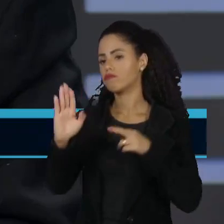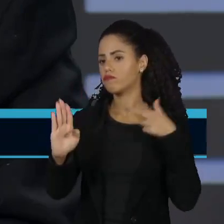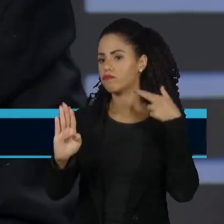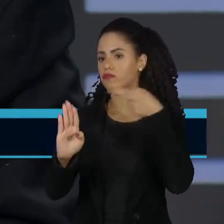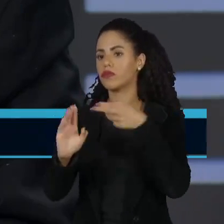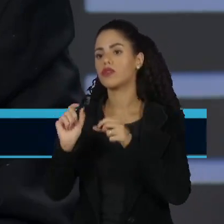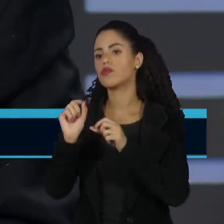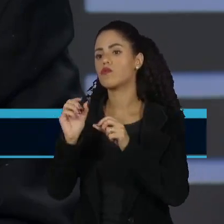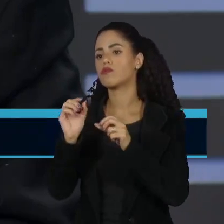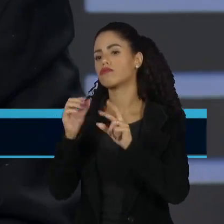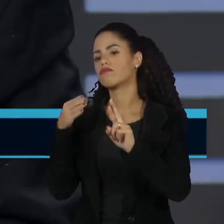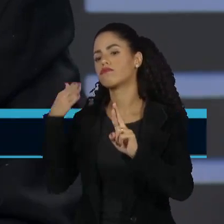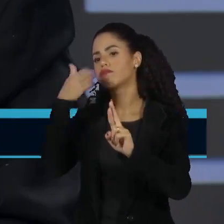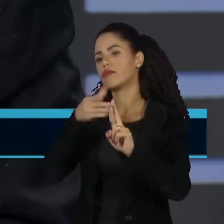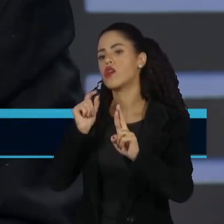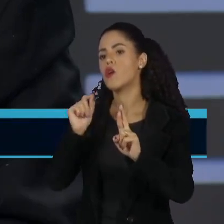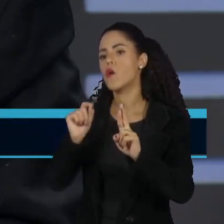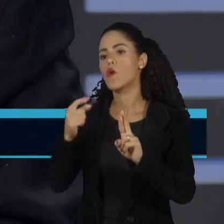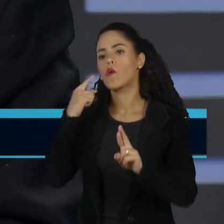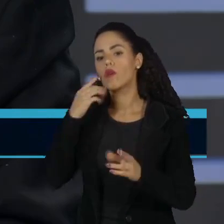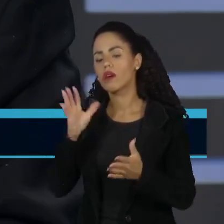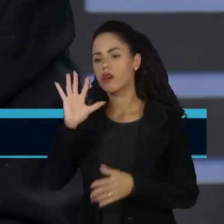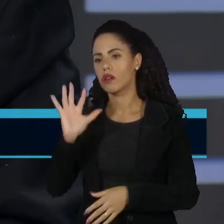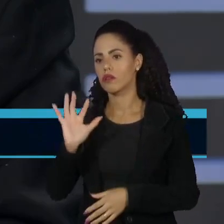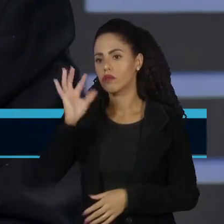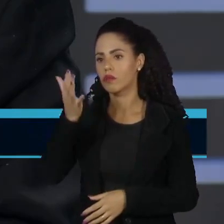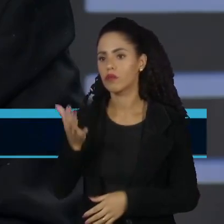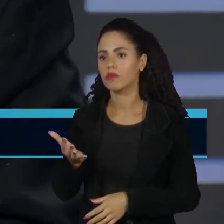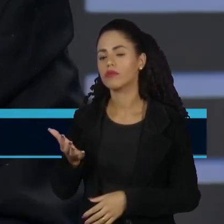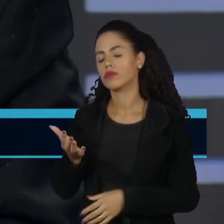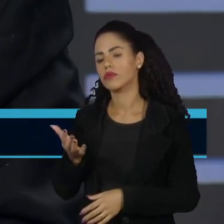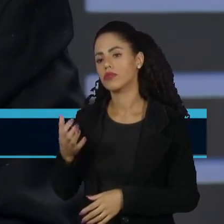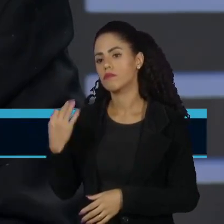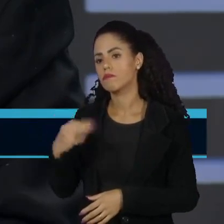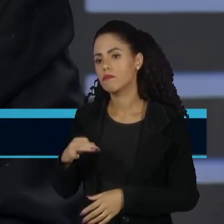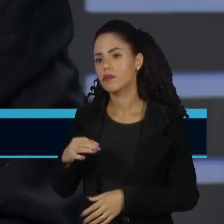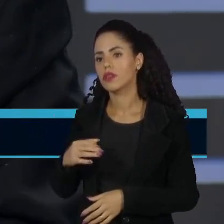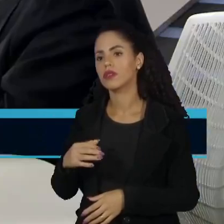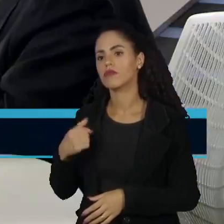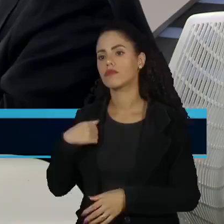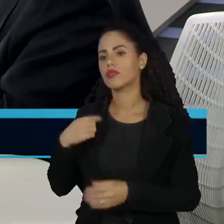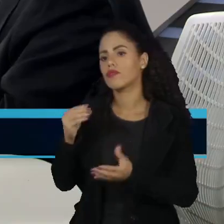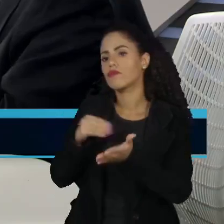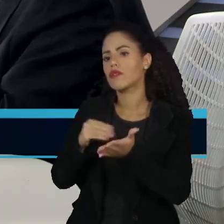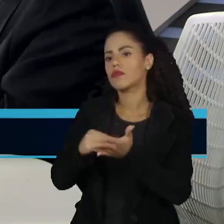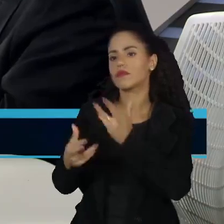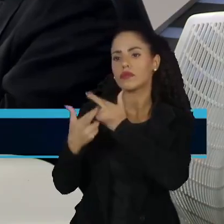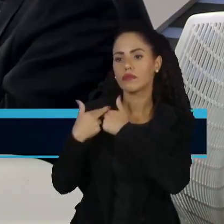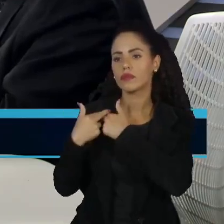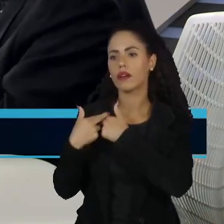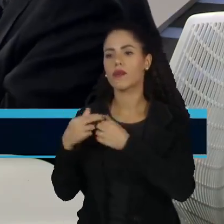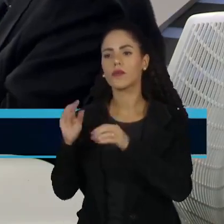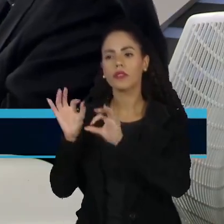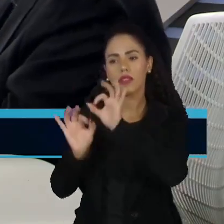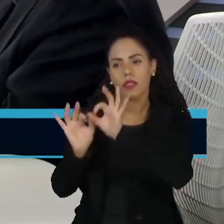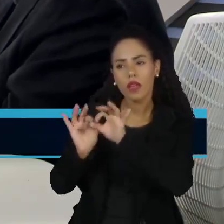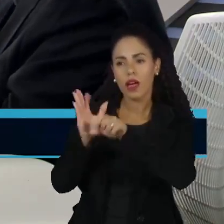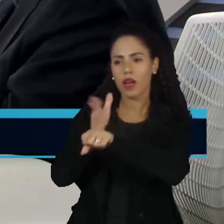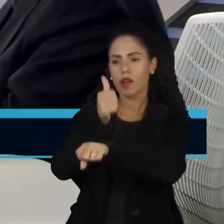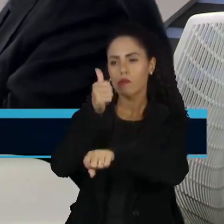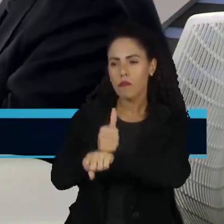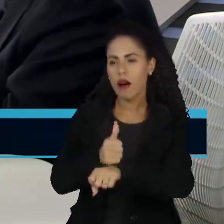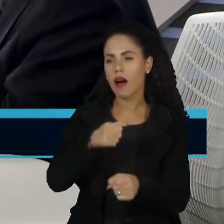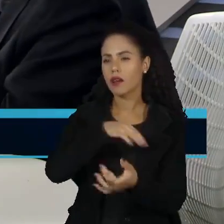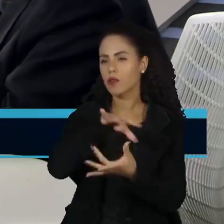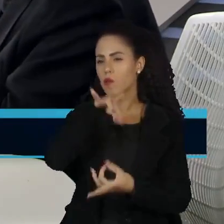elementos das Forças Armadas que, infelizmente, tinham aderido à irresponsabilidade golpista de suspender a